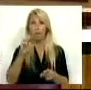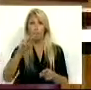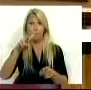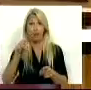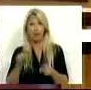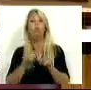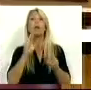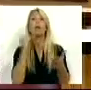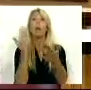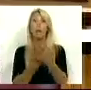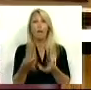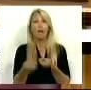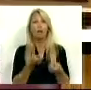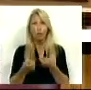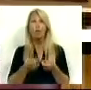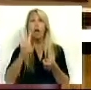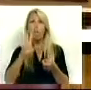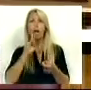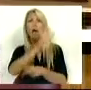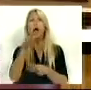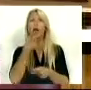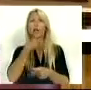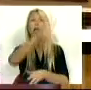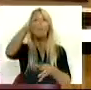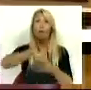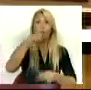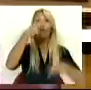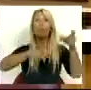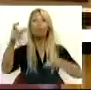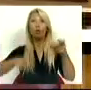promova uma gestão que envolva a participação das populações, bem como das suas autarquias locais.